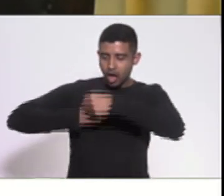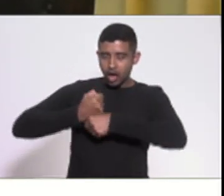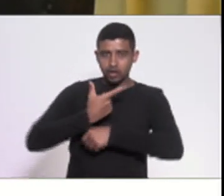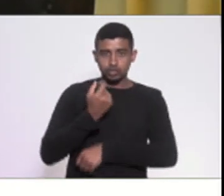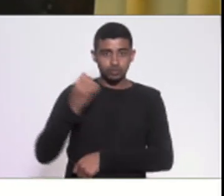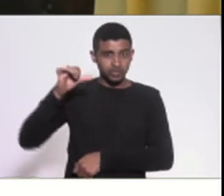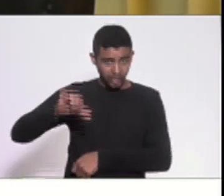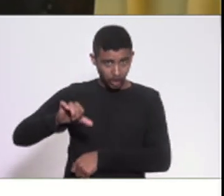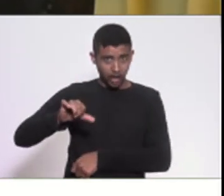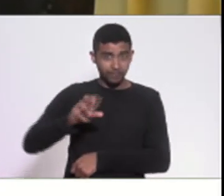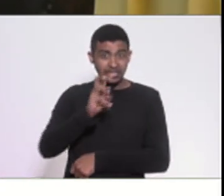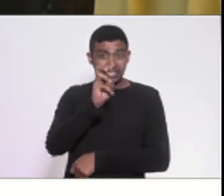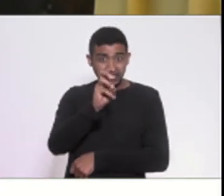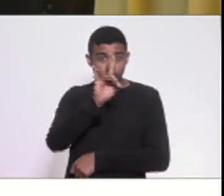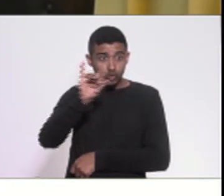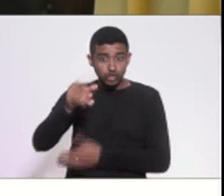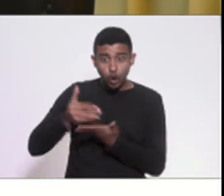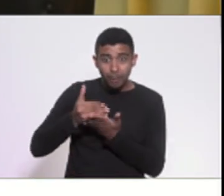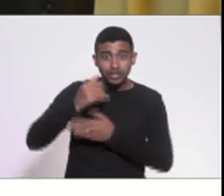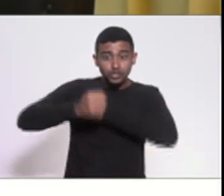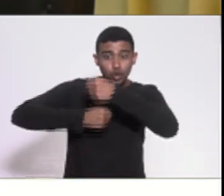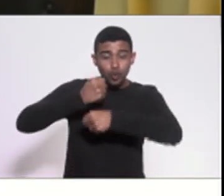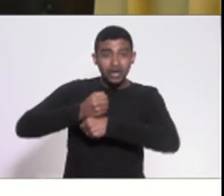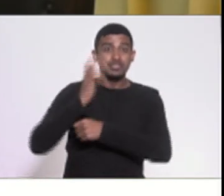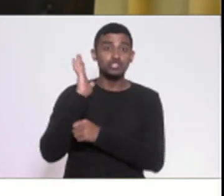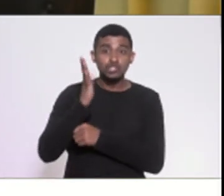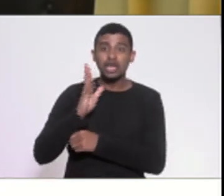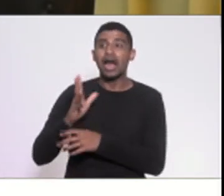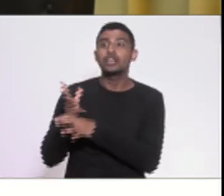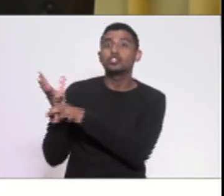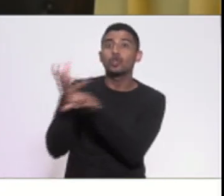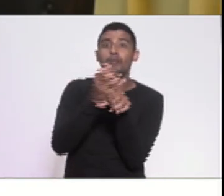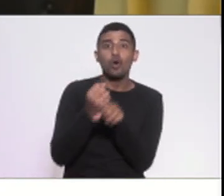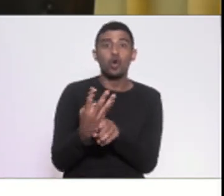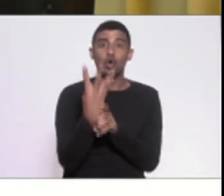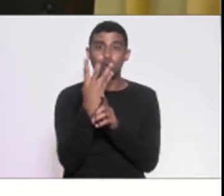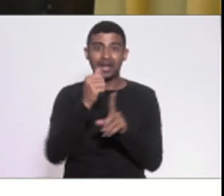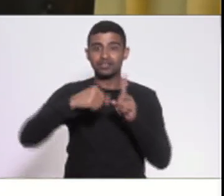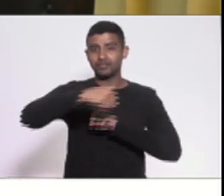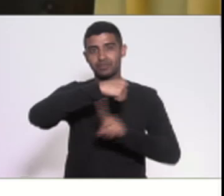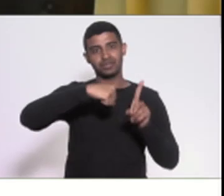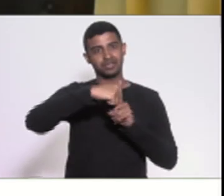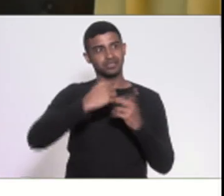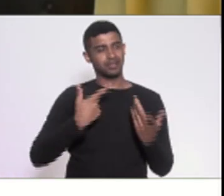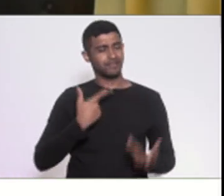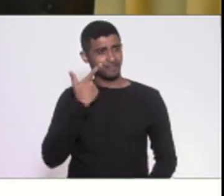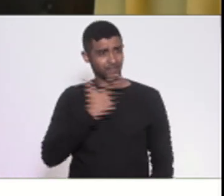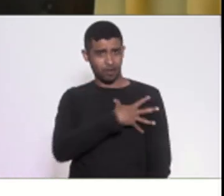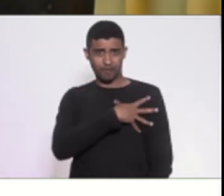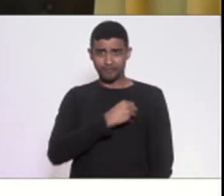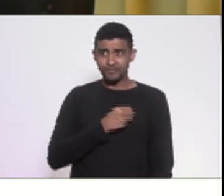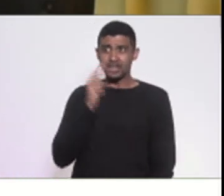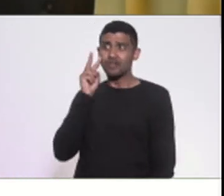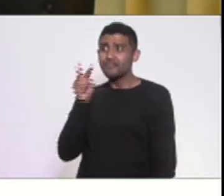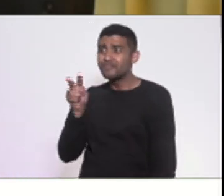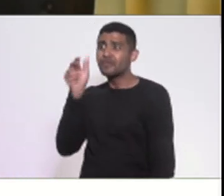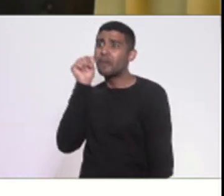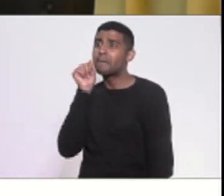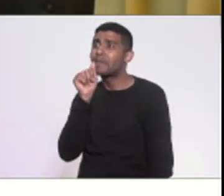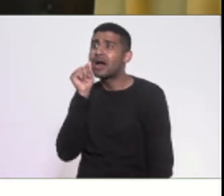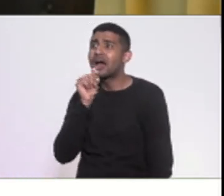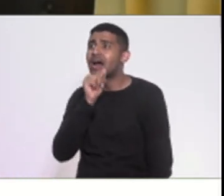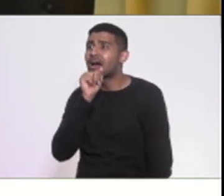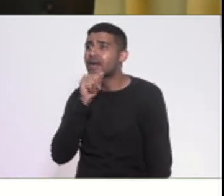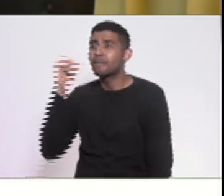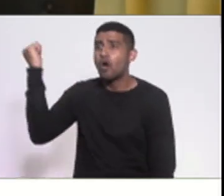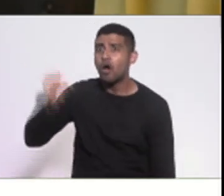o Estado já tinha 4 casos de feminicídio. Em 3 ocorrências, os filhos presenciaram o assassinato da mãe. O primeiro